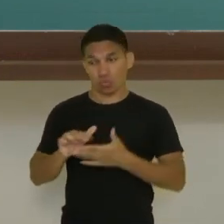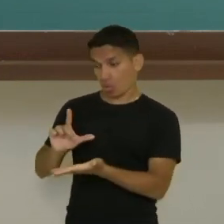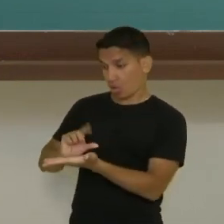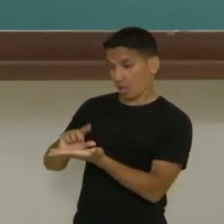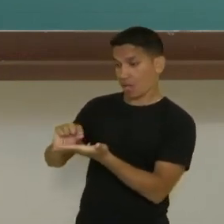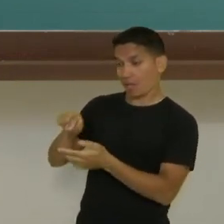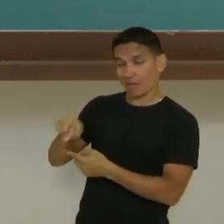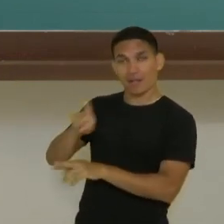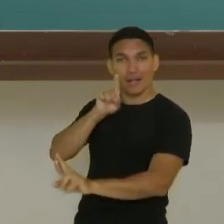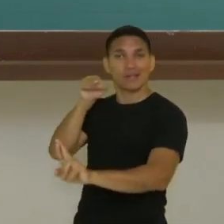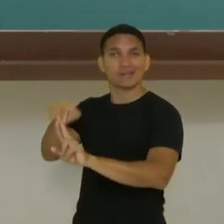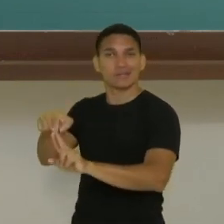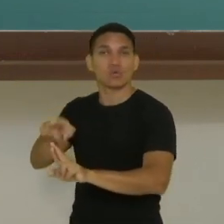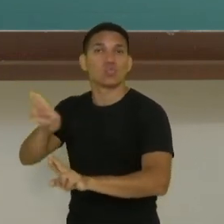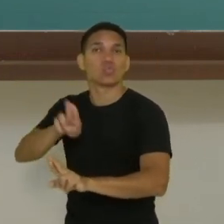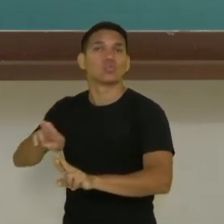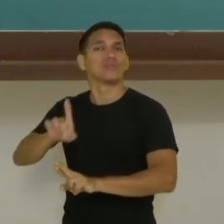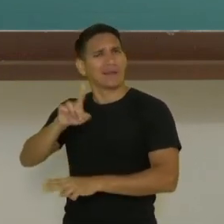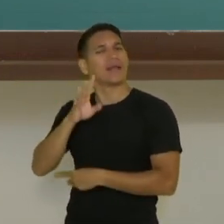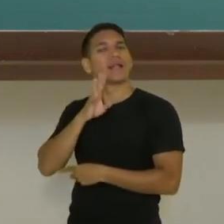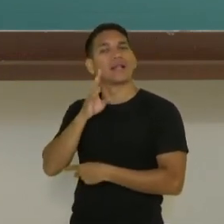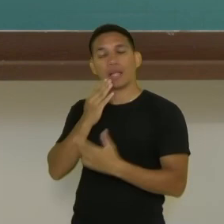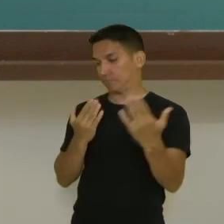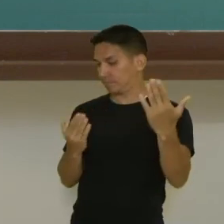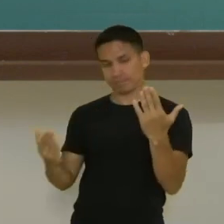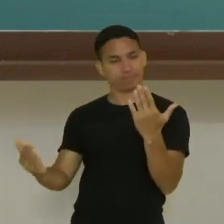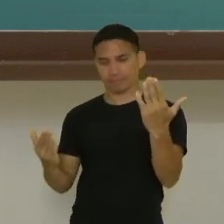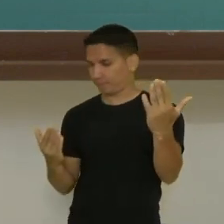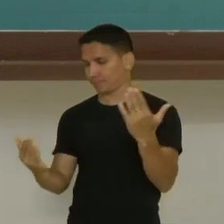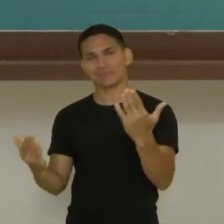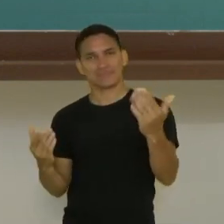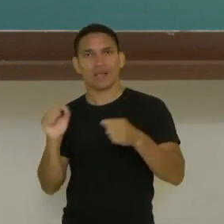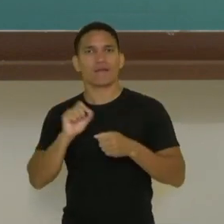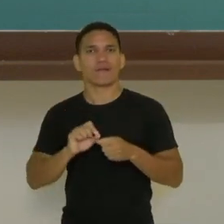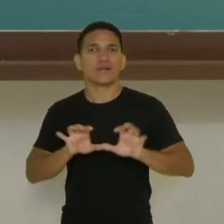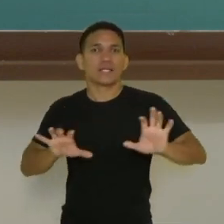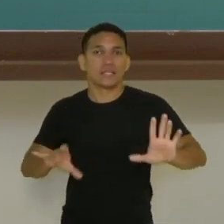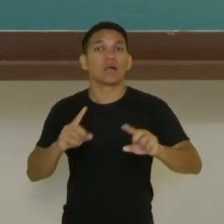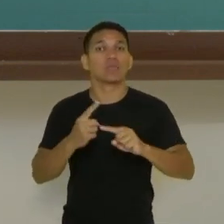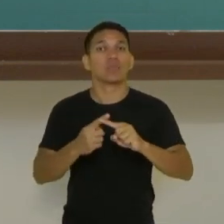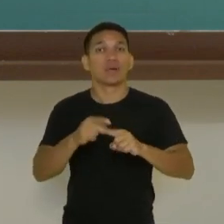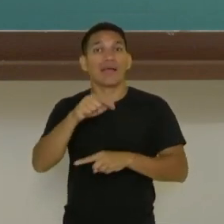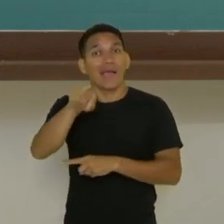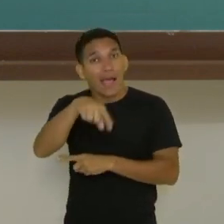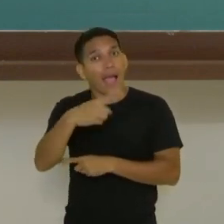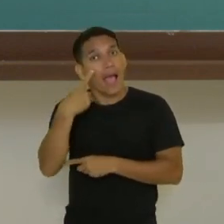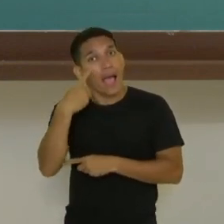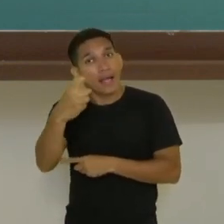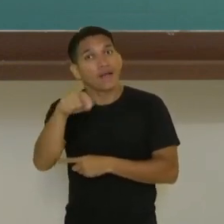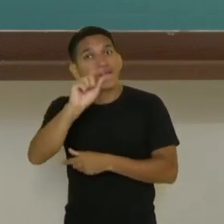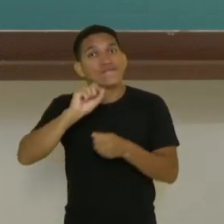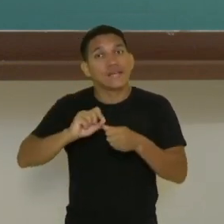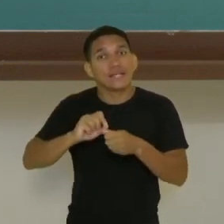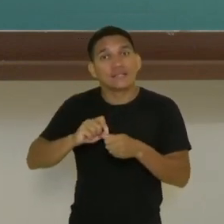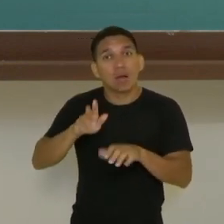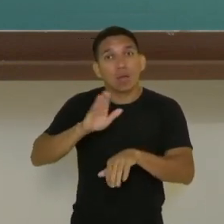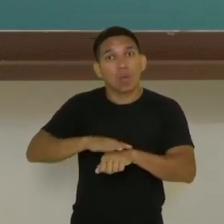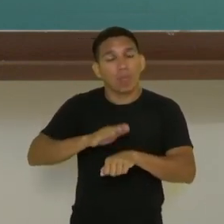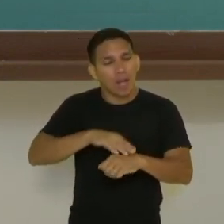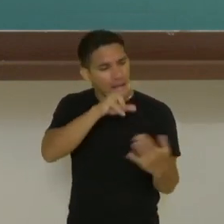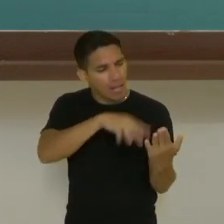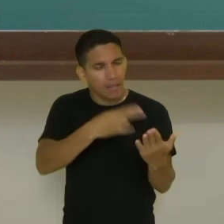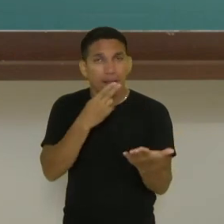que ela se refere. E isso foi bacana fazer essa comparação. E é interessante que você, quando for ler uma carta do leitor,